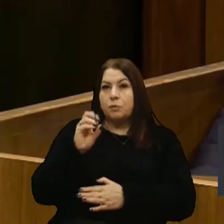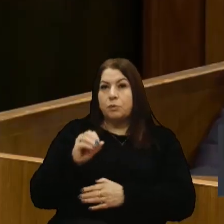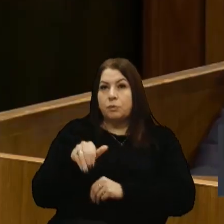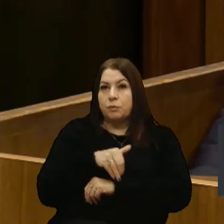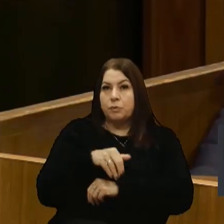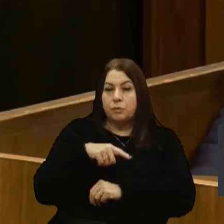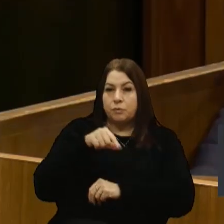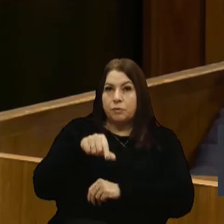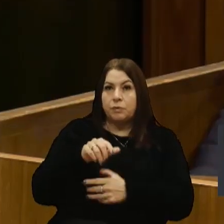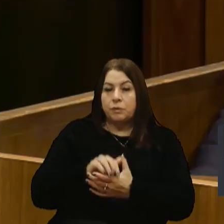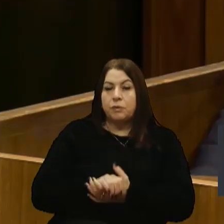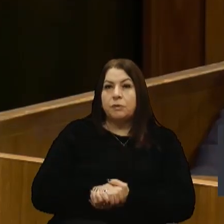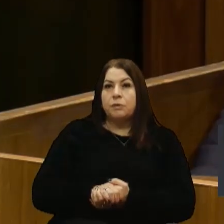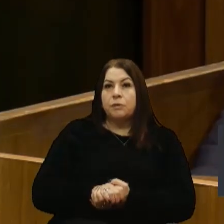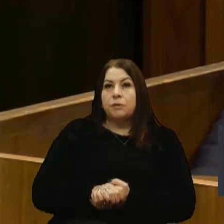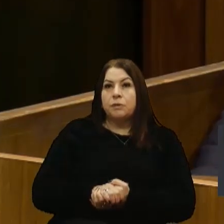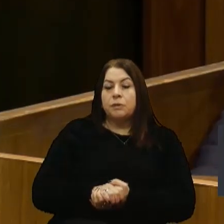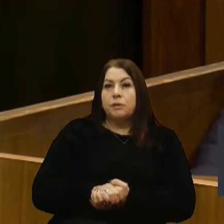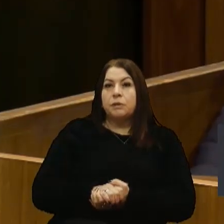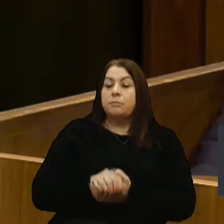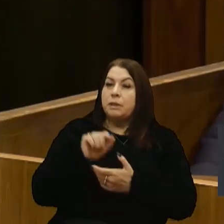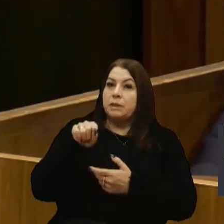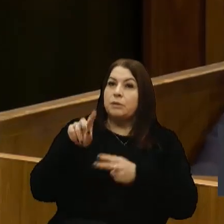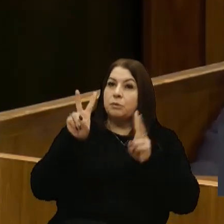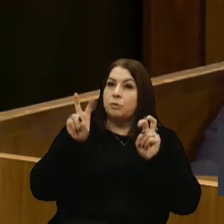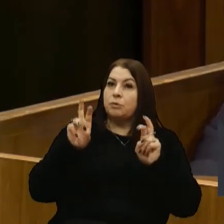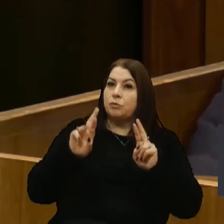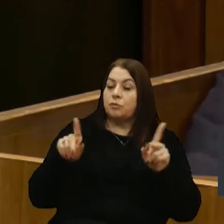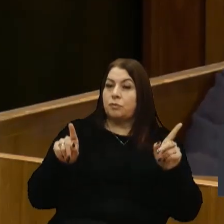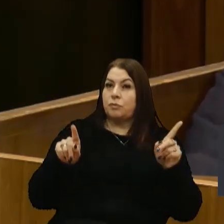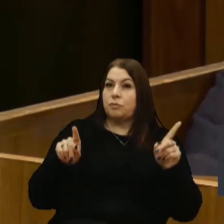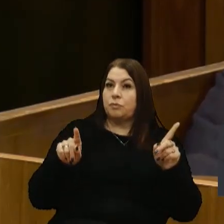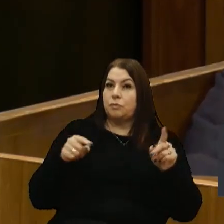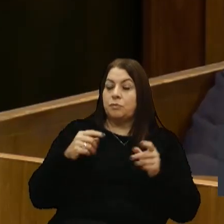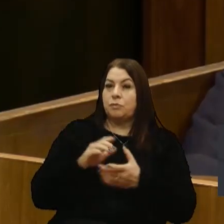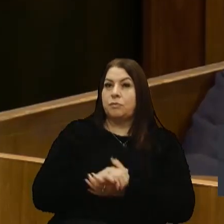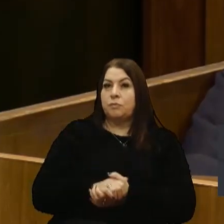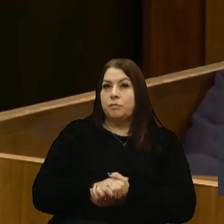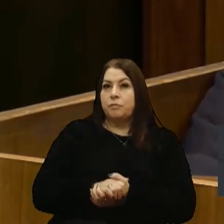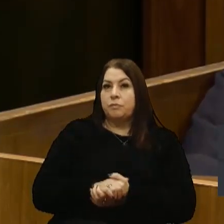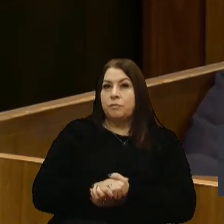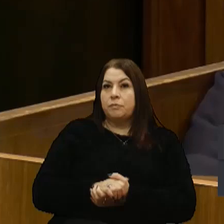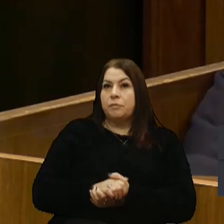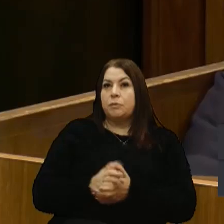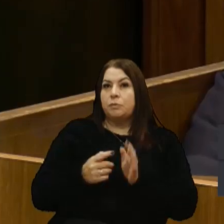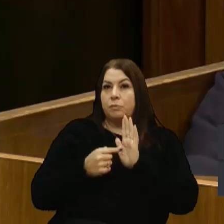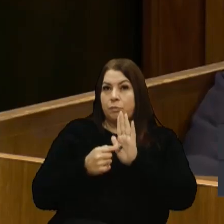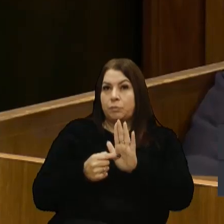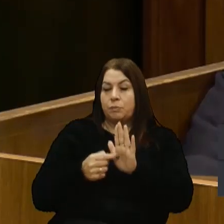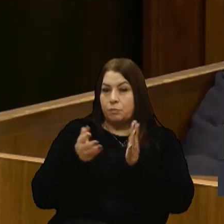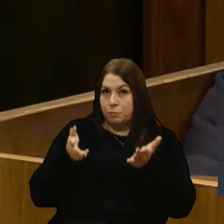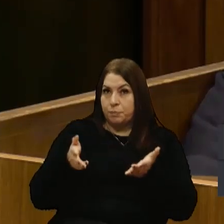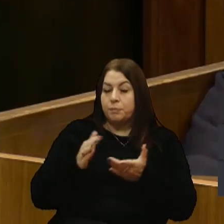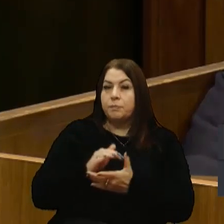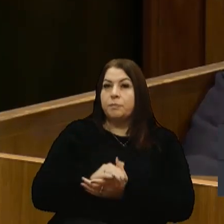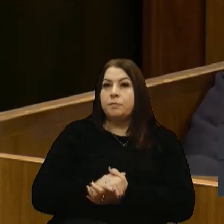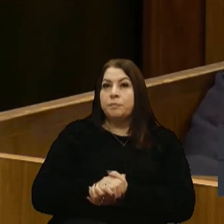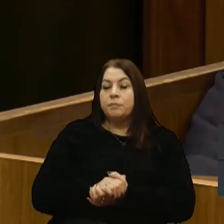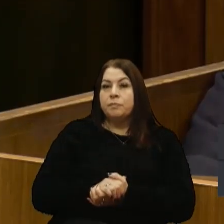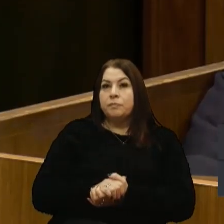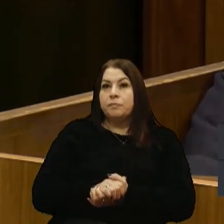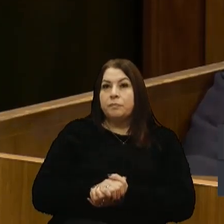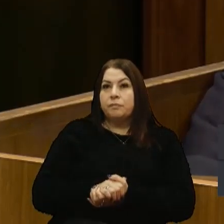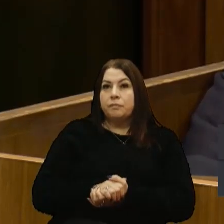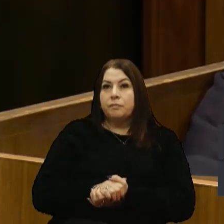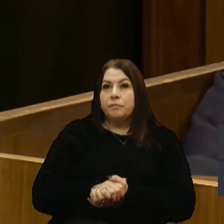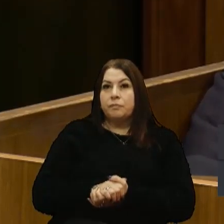aqui. Mas esse é um assunto diferente daquilo que eu estou trazendo hoje.